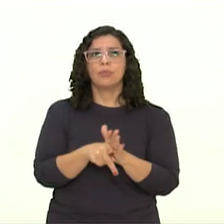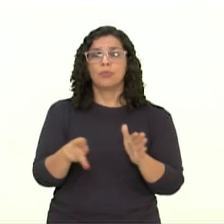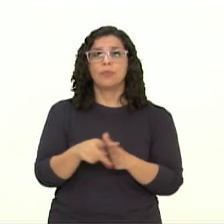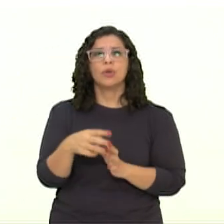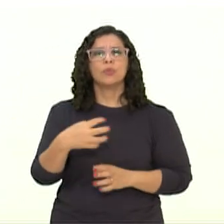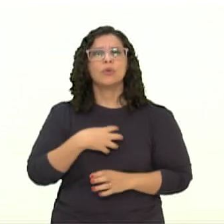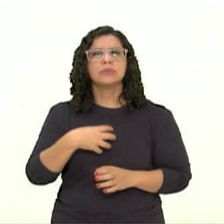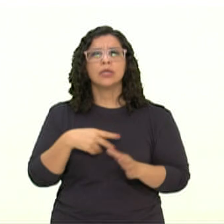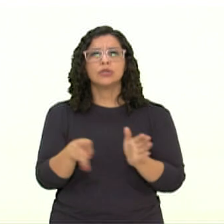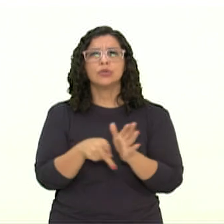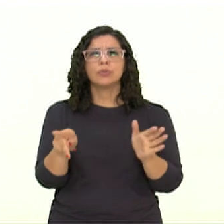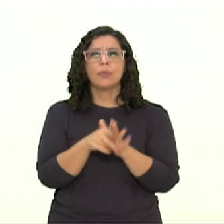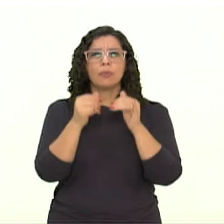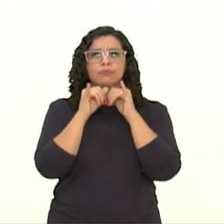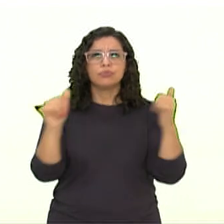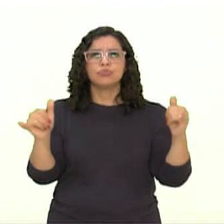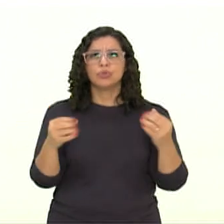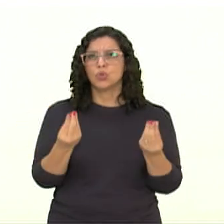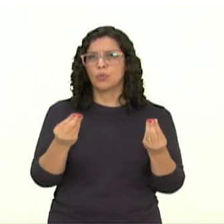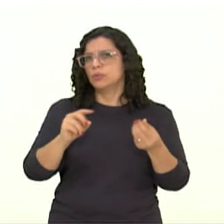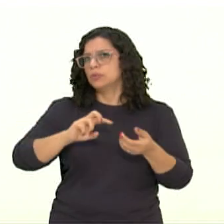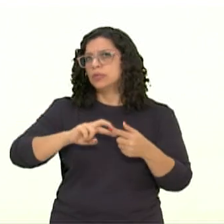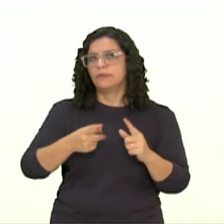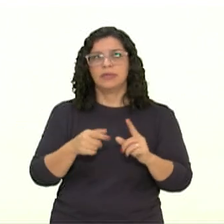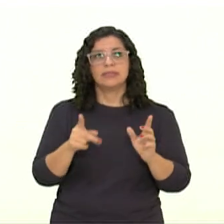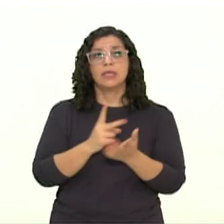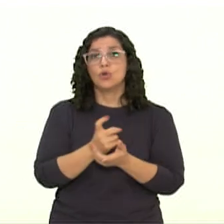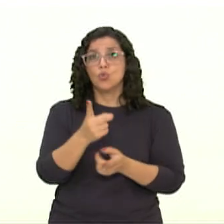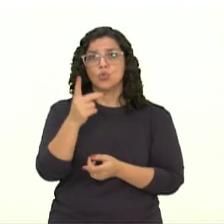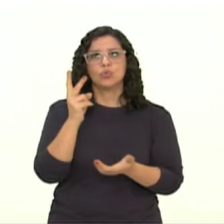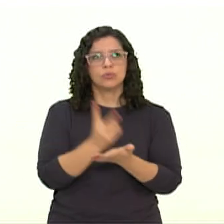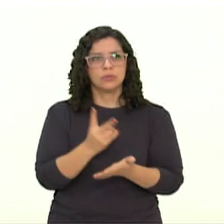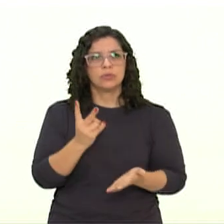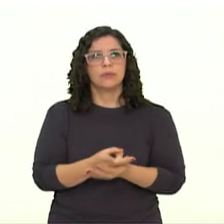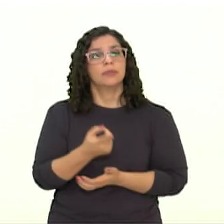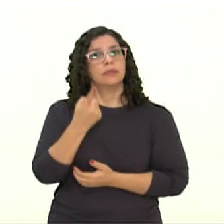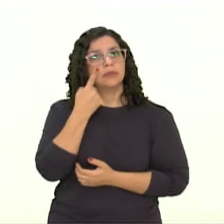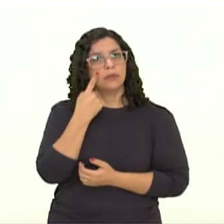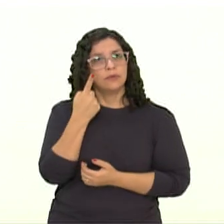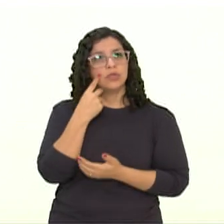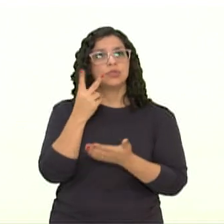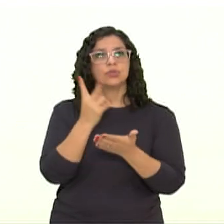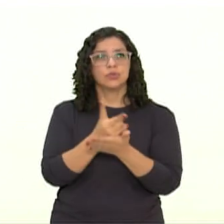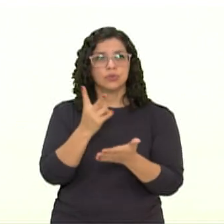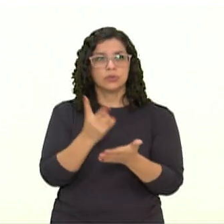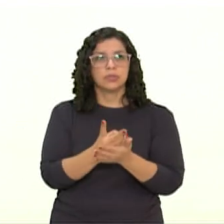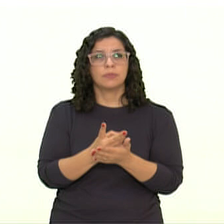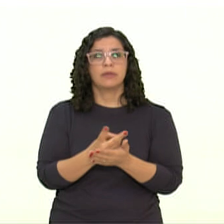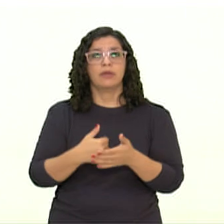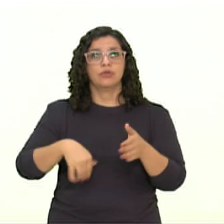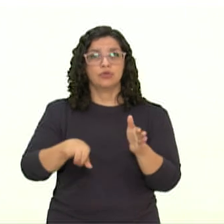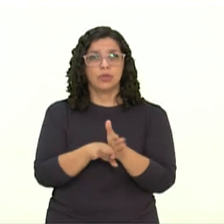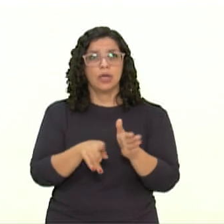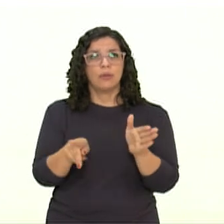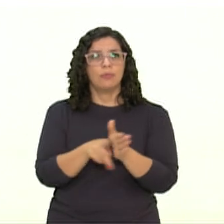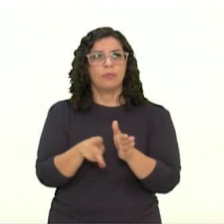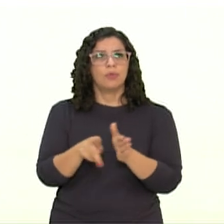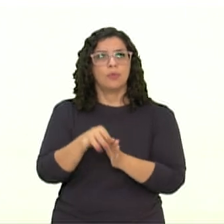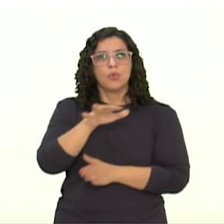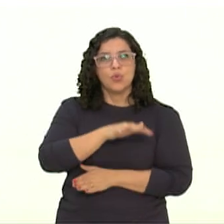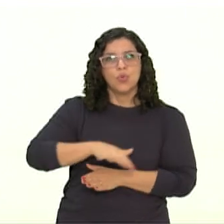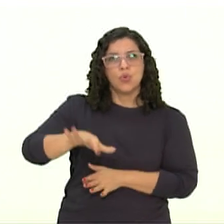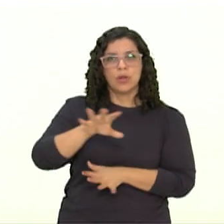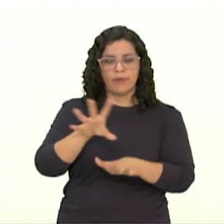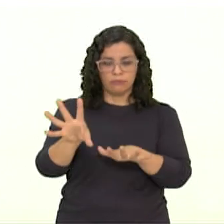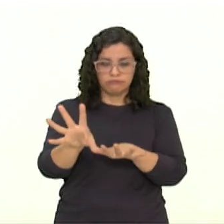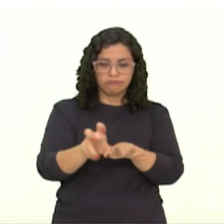impulso nervoso, né? Então, assim, o impulso nervoso ele tem um sentido único sempre, né? Sempre o impulso vai